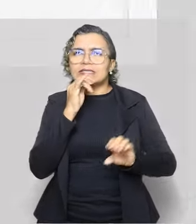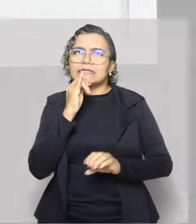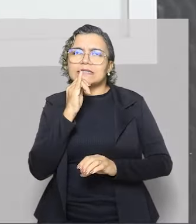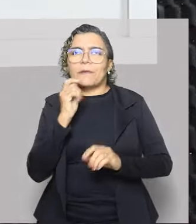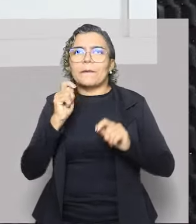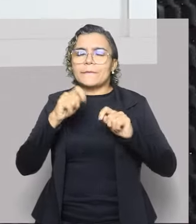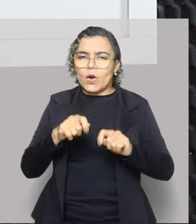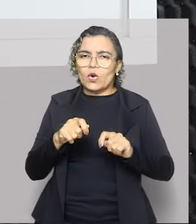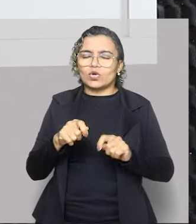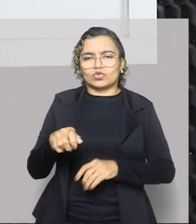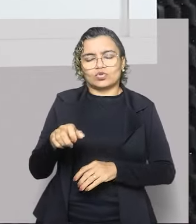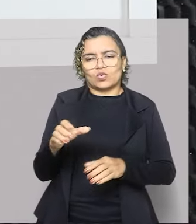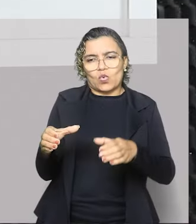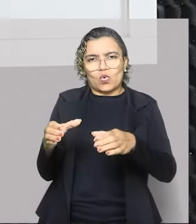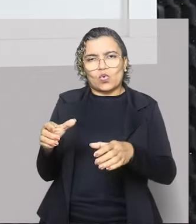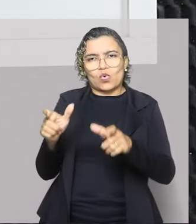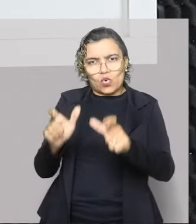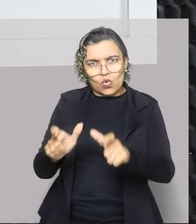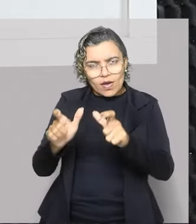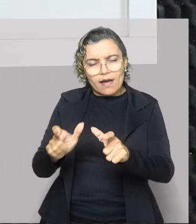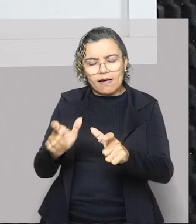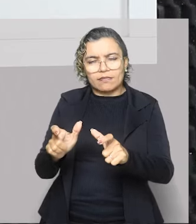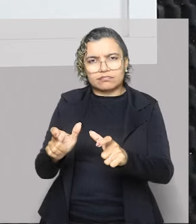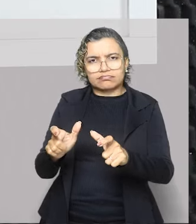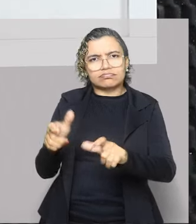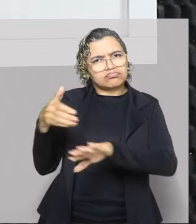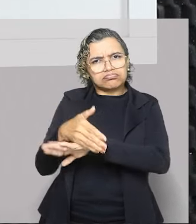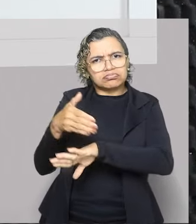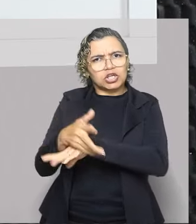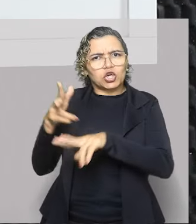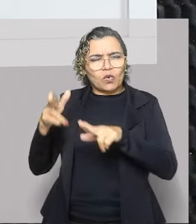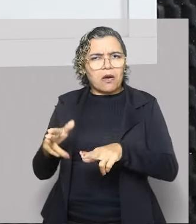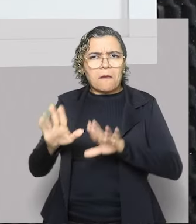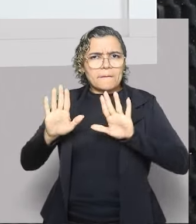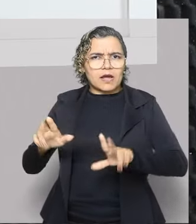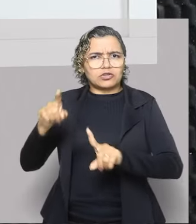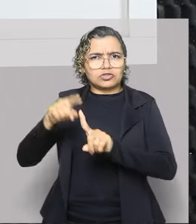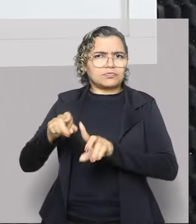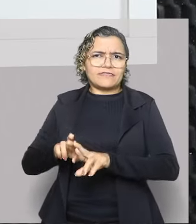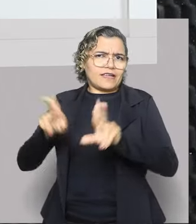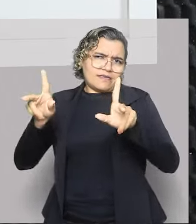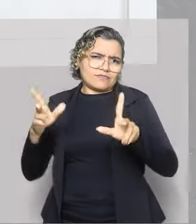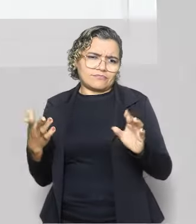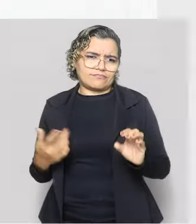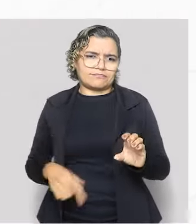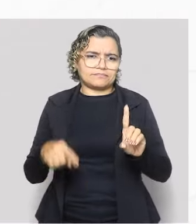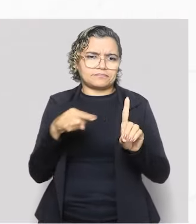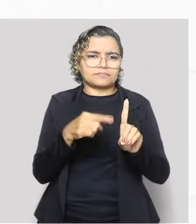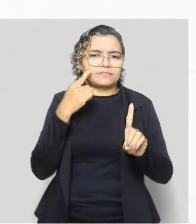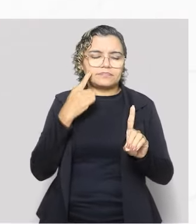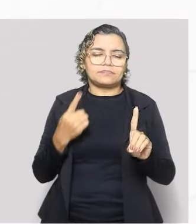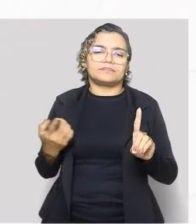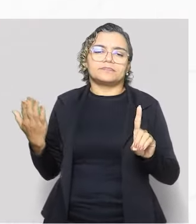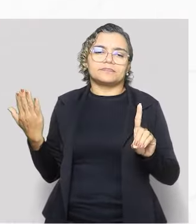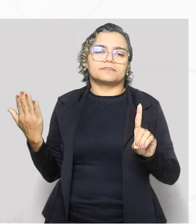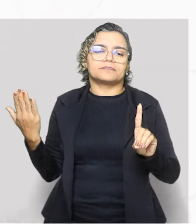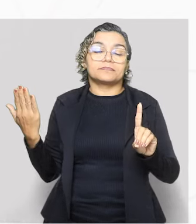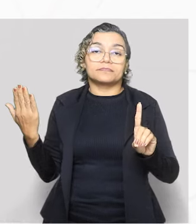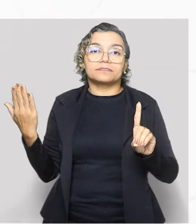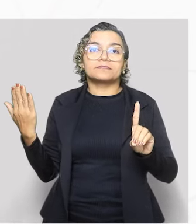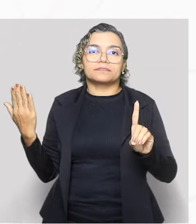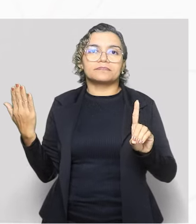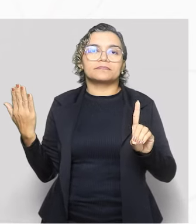Pode ocupar o mesmo habitate que outro organismo e não ser da mesma espécie que ele tá certo letra D reproduzem-se entre